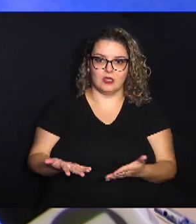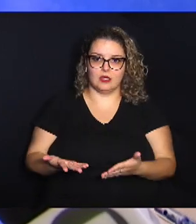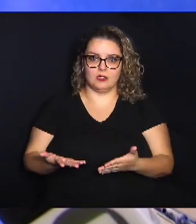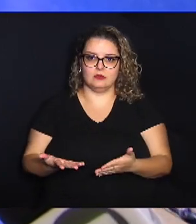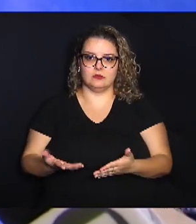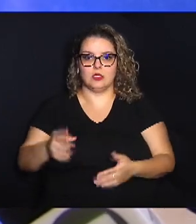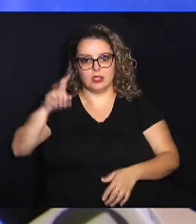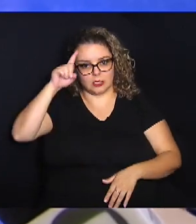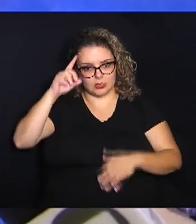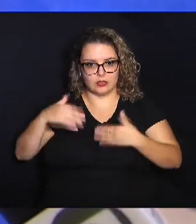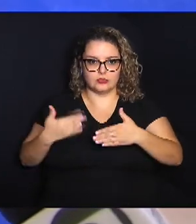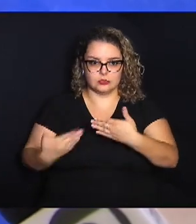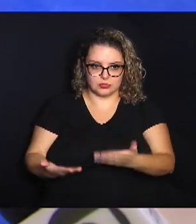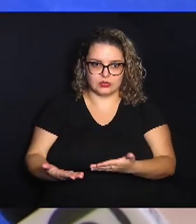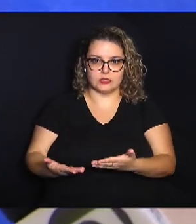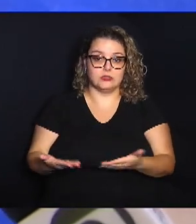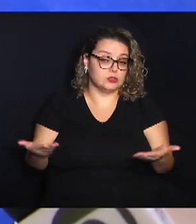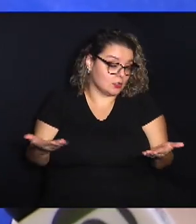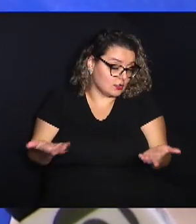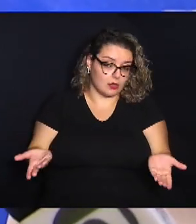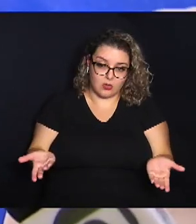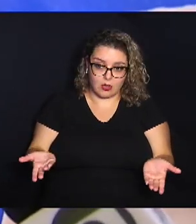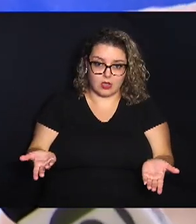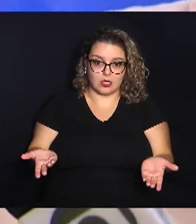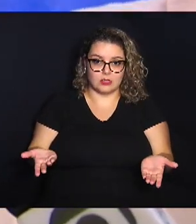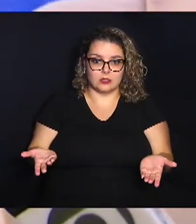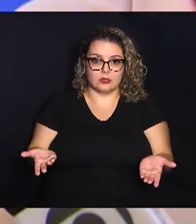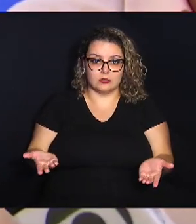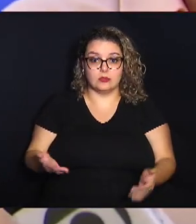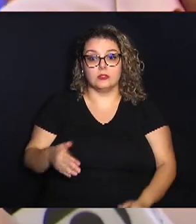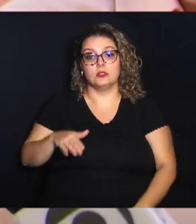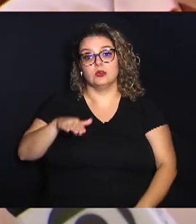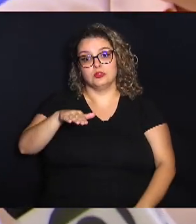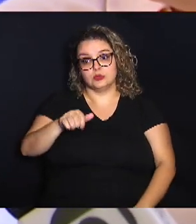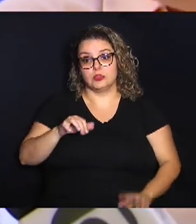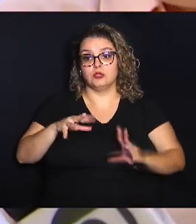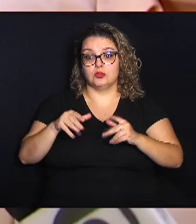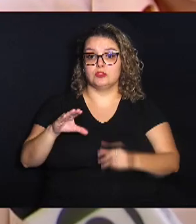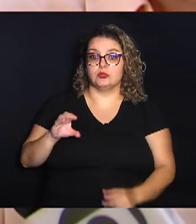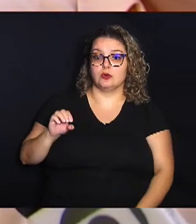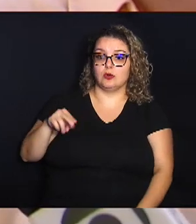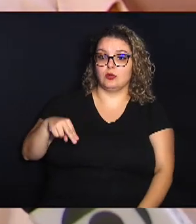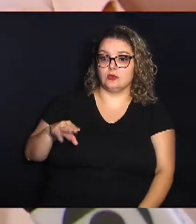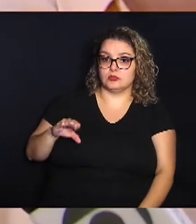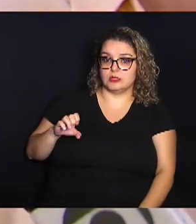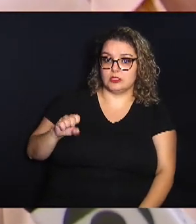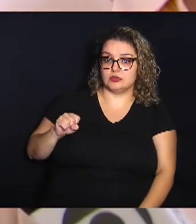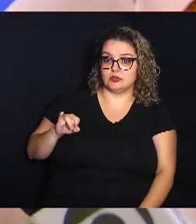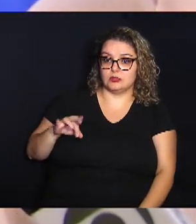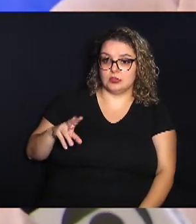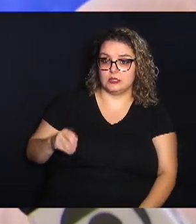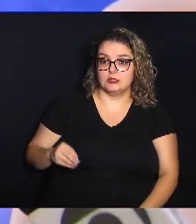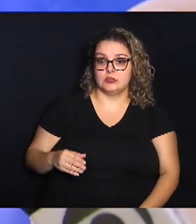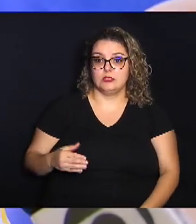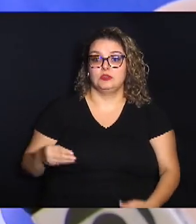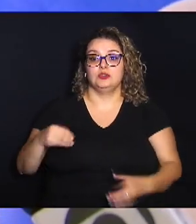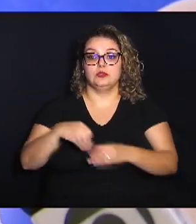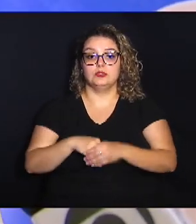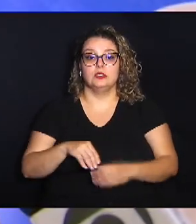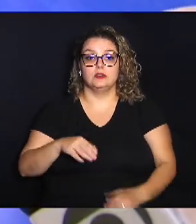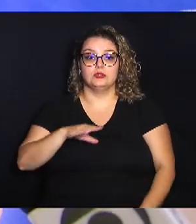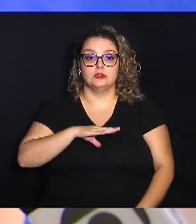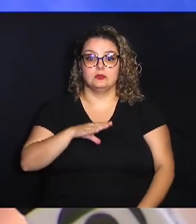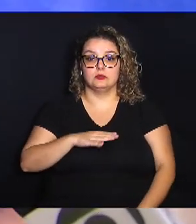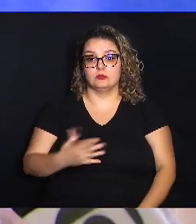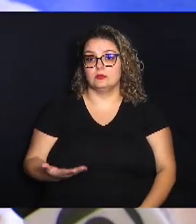do dia a dia a partir de agora. Então, nós chamamos aqui todas as concessionárias das rodovias que cruzam Campinas, para que essa campanha não